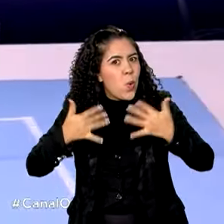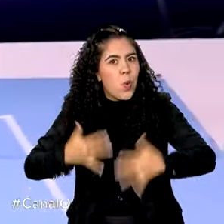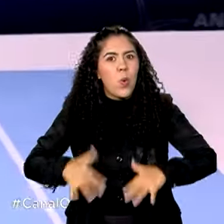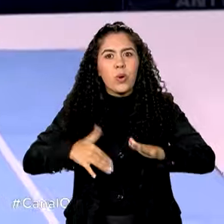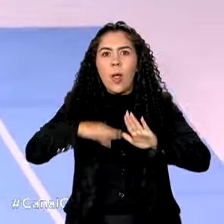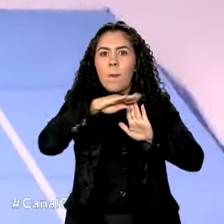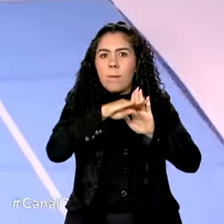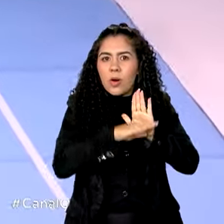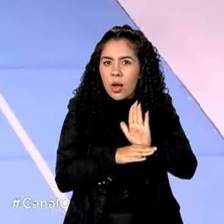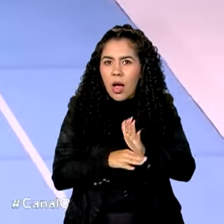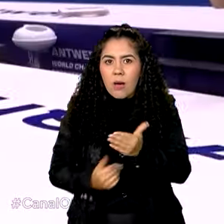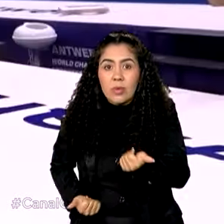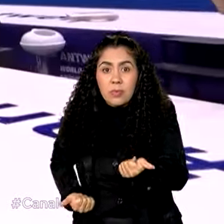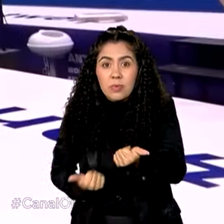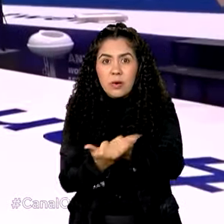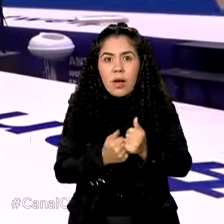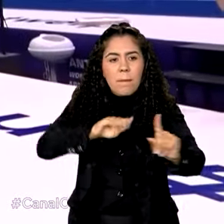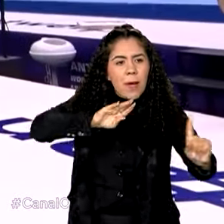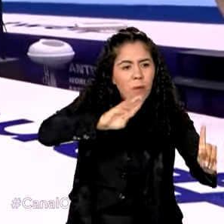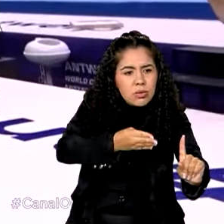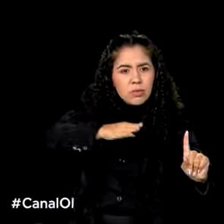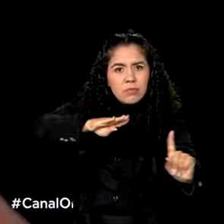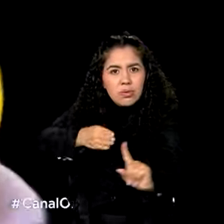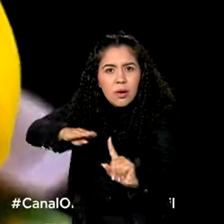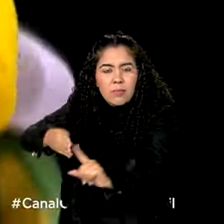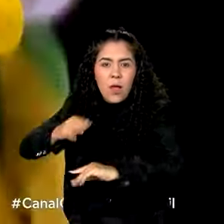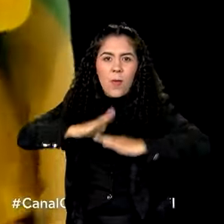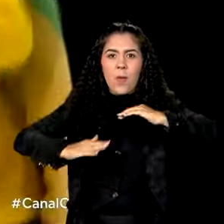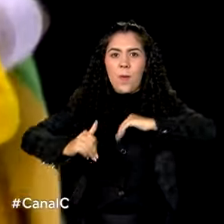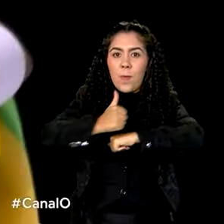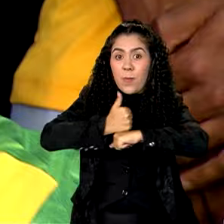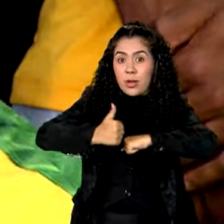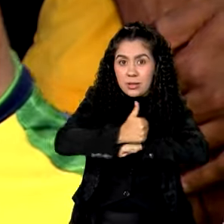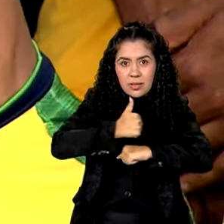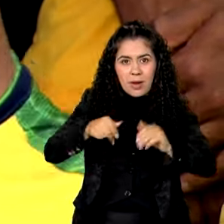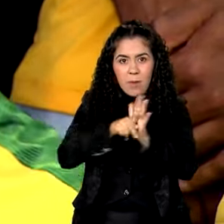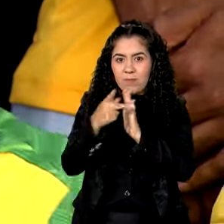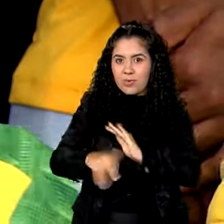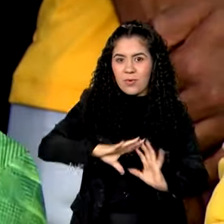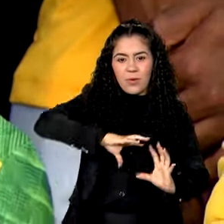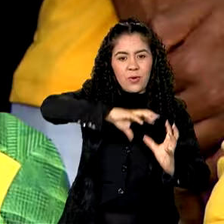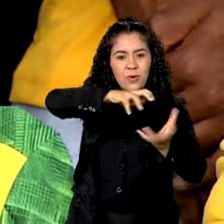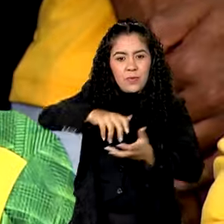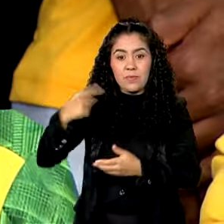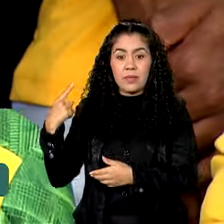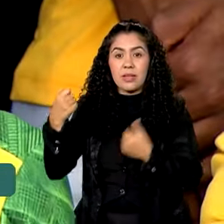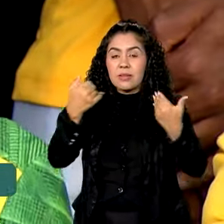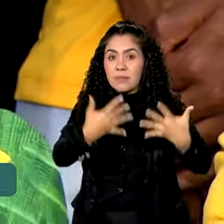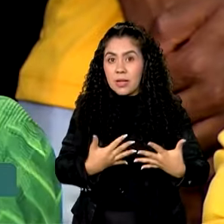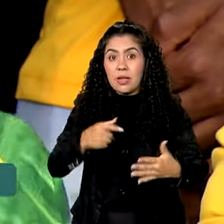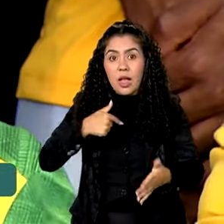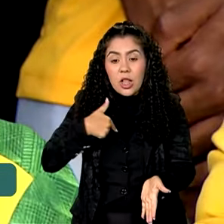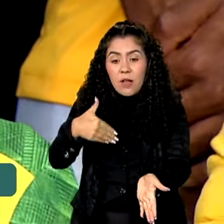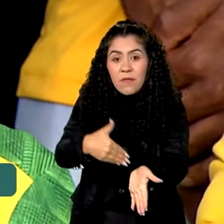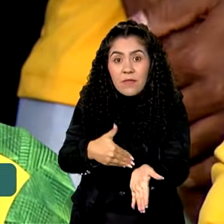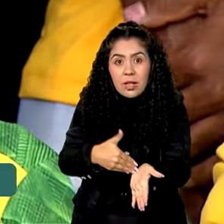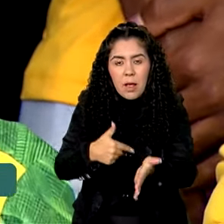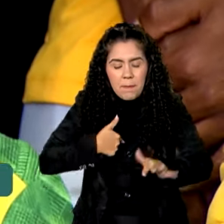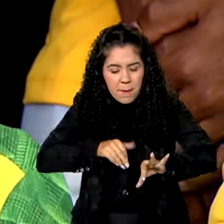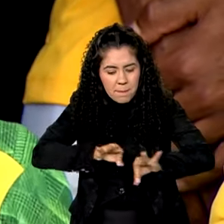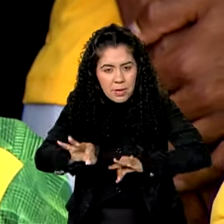de patrocínio individual de esportistas do planeta. Eu estou aí na reta final também da preparação para os